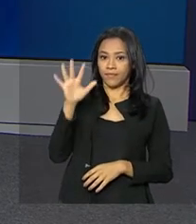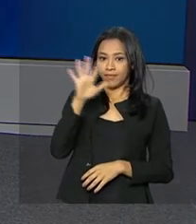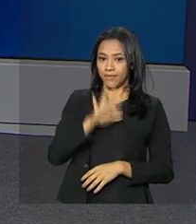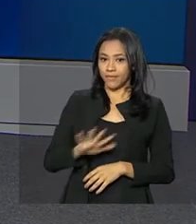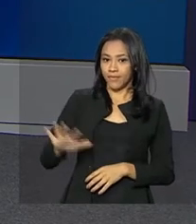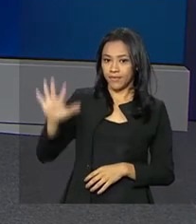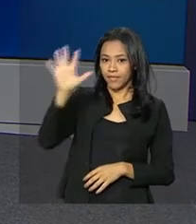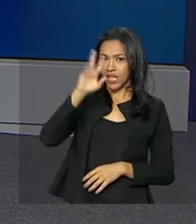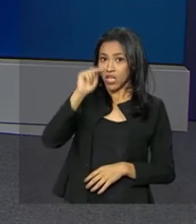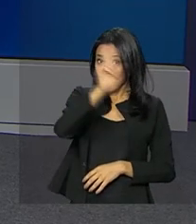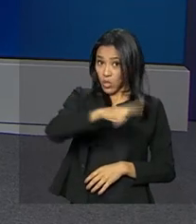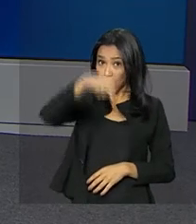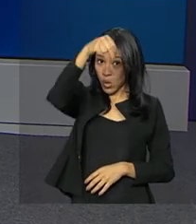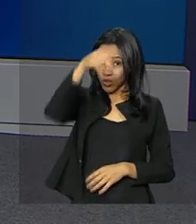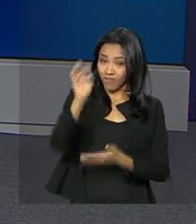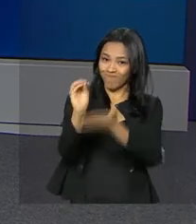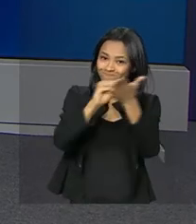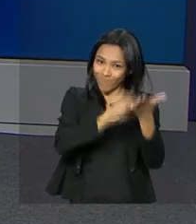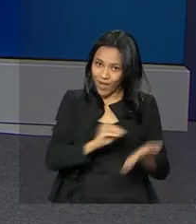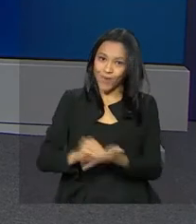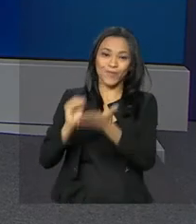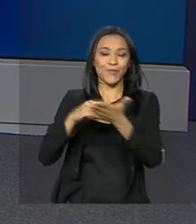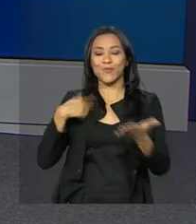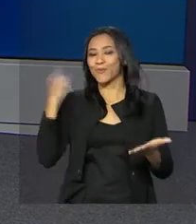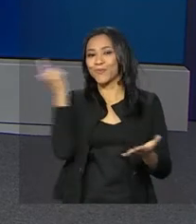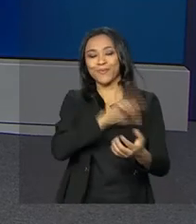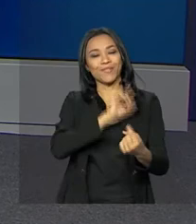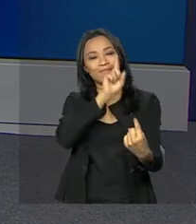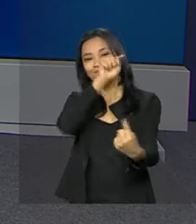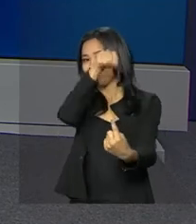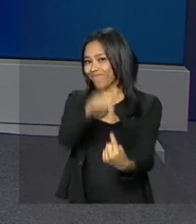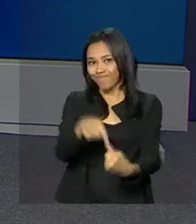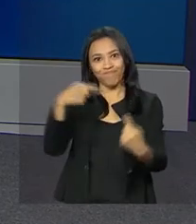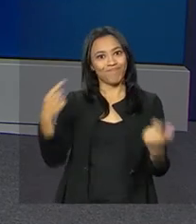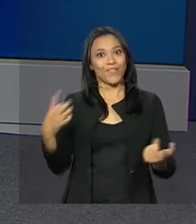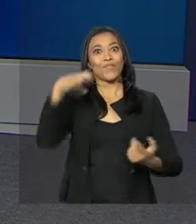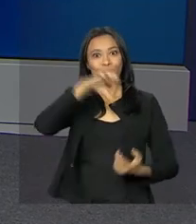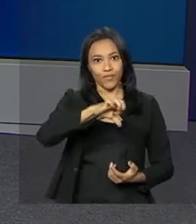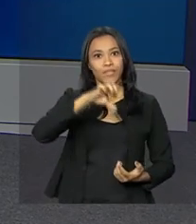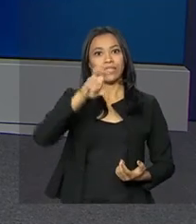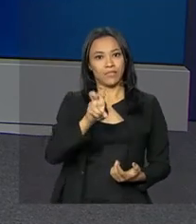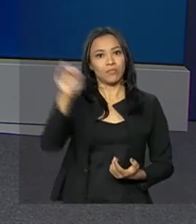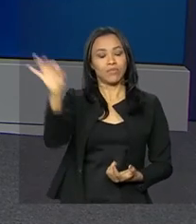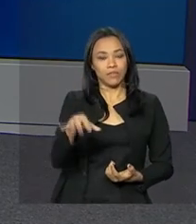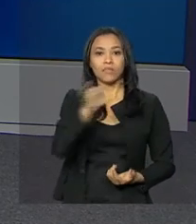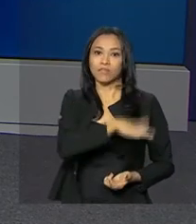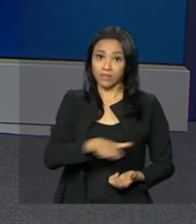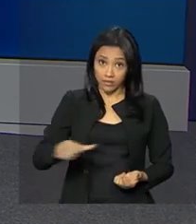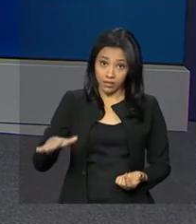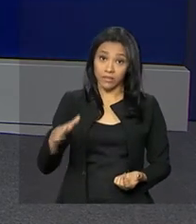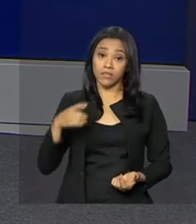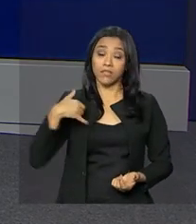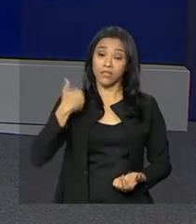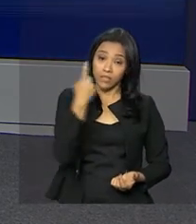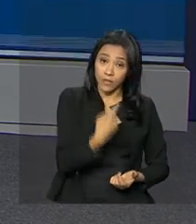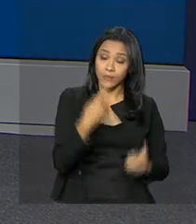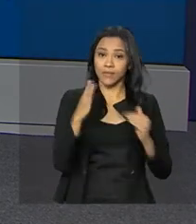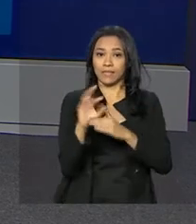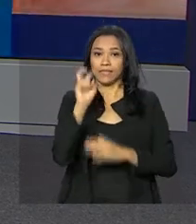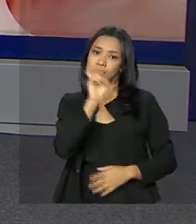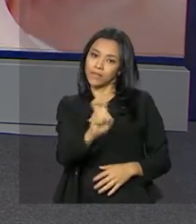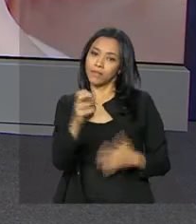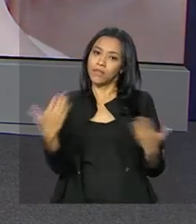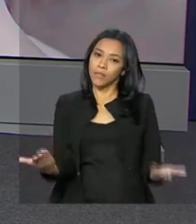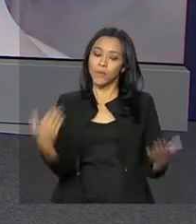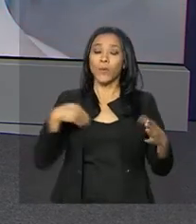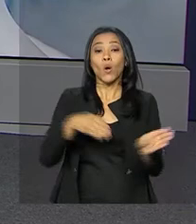região norte ainda está descoberta, não alcançaram a imunização de 95% das crianças de 1 a 5 anos. A